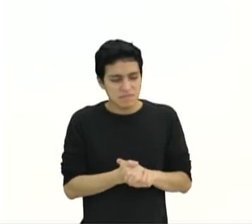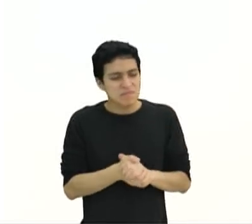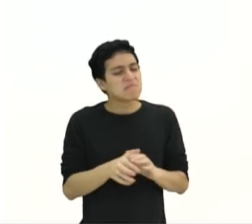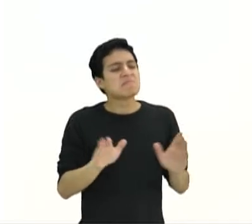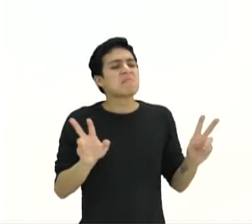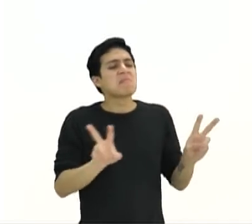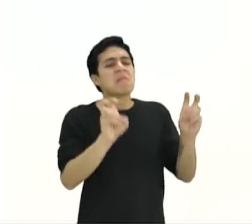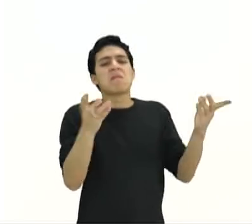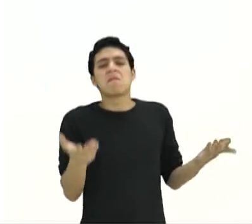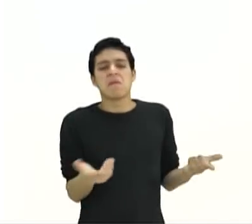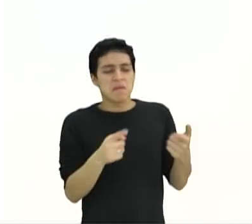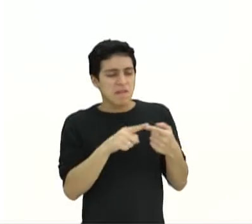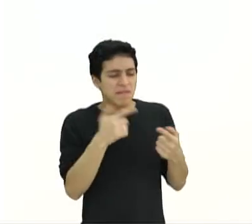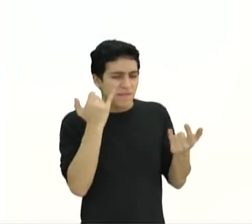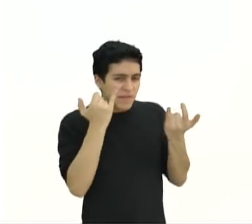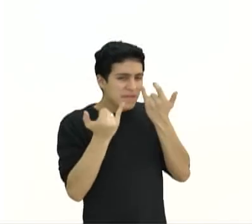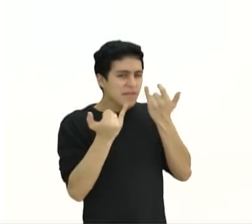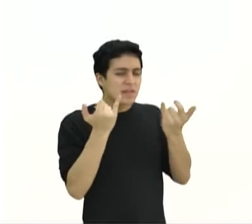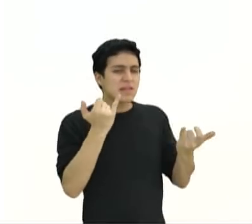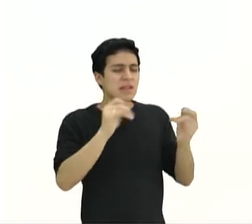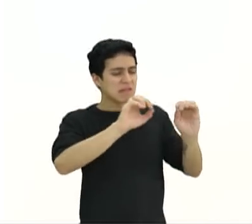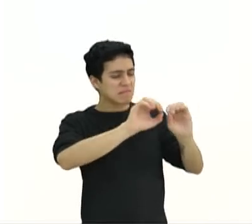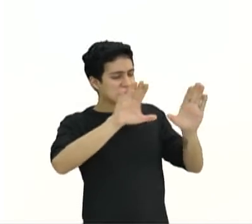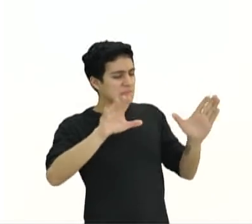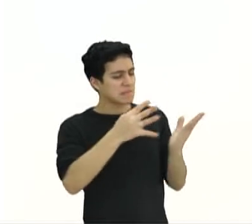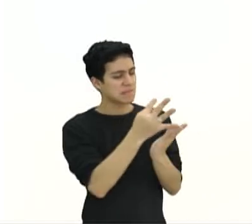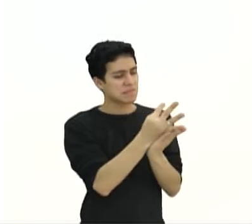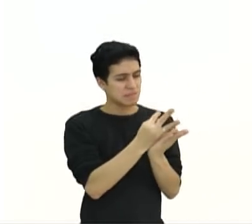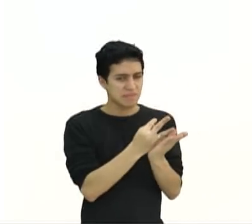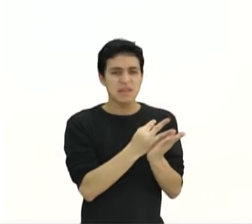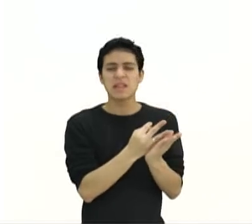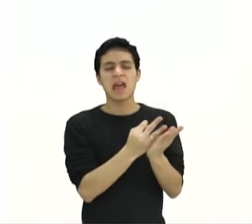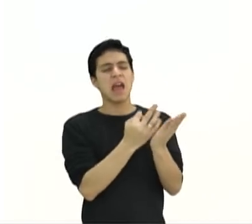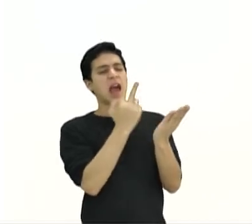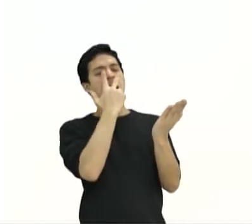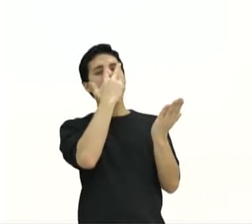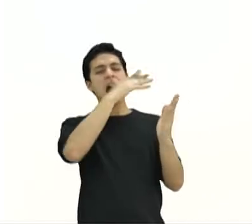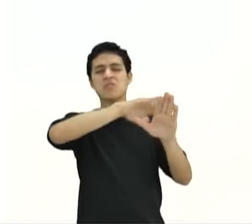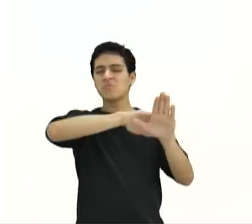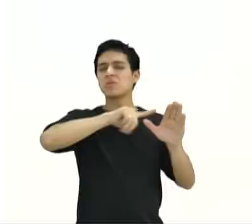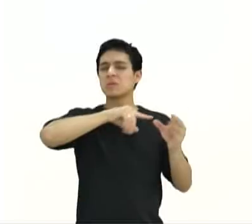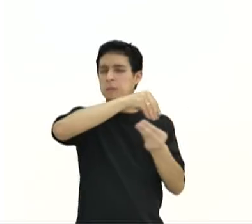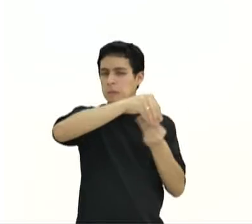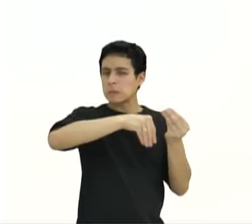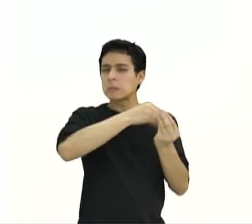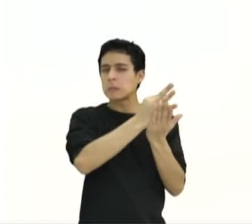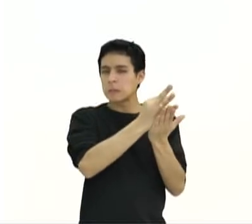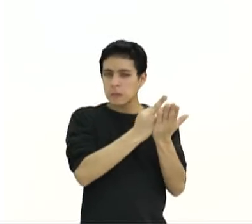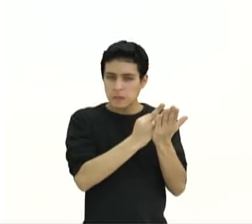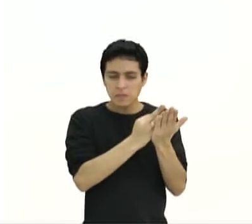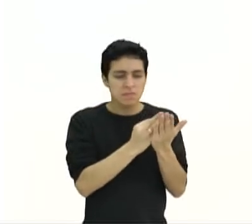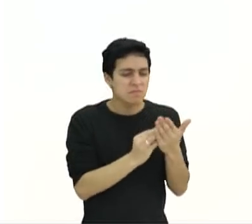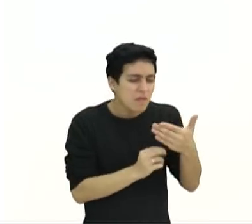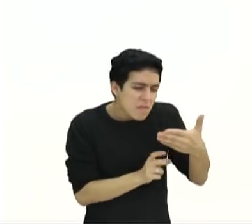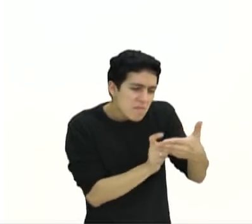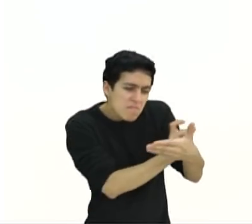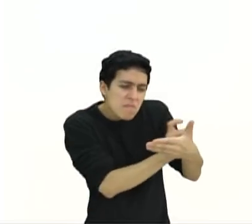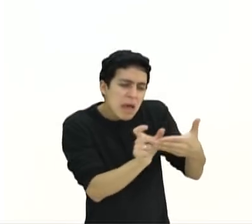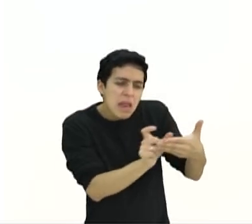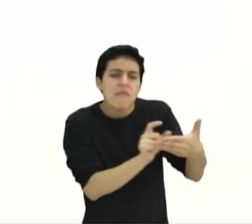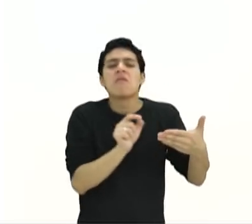assunto, localizar informações explícitas em um texto, inferir informações implícitas e o sentido de palavras